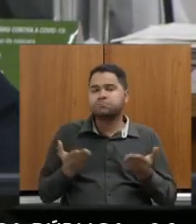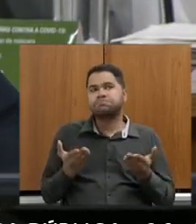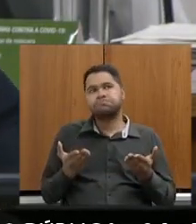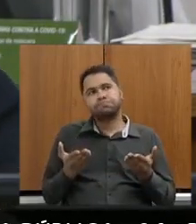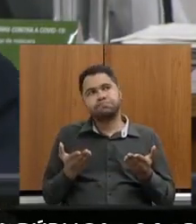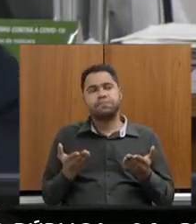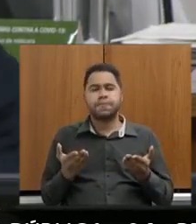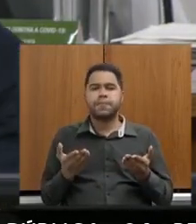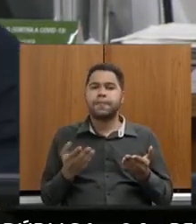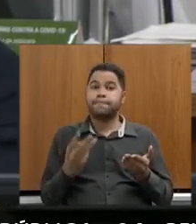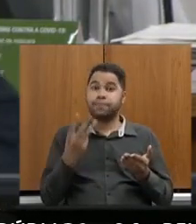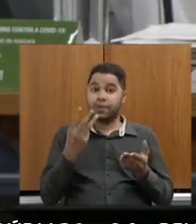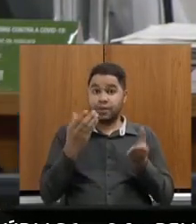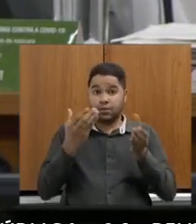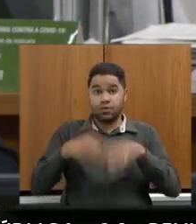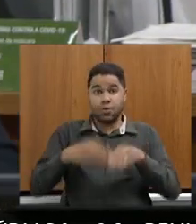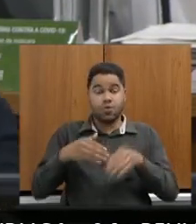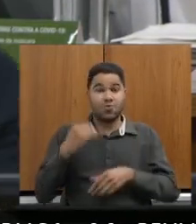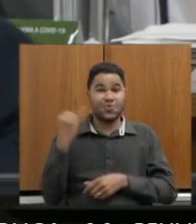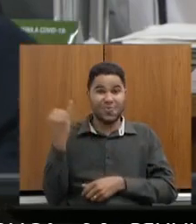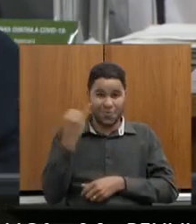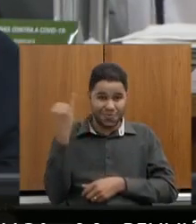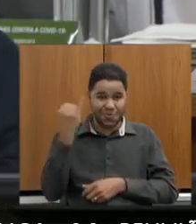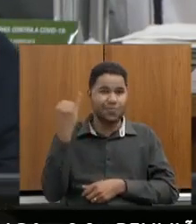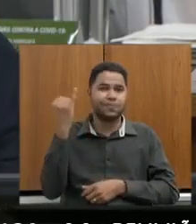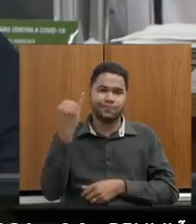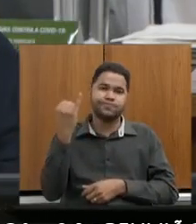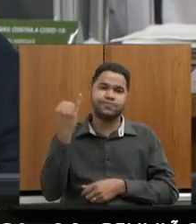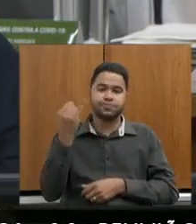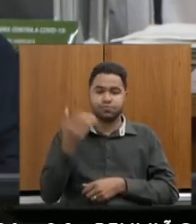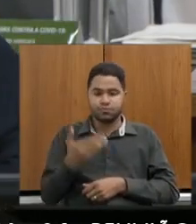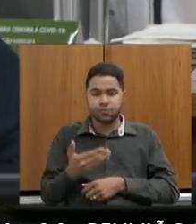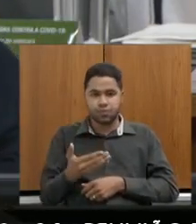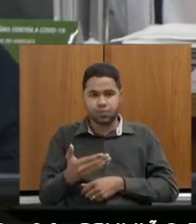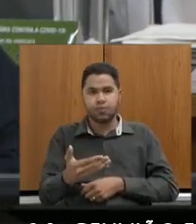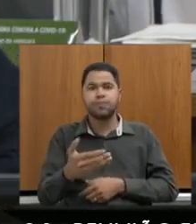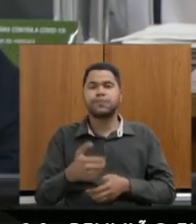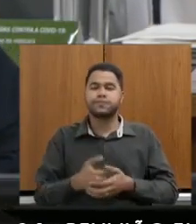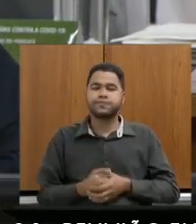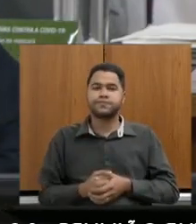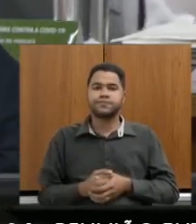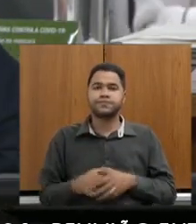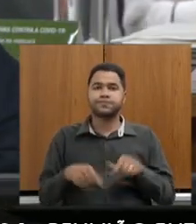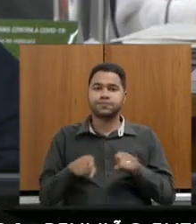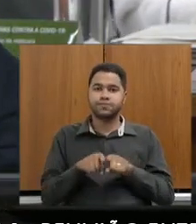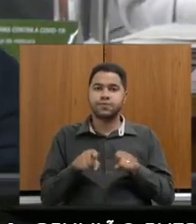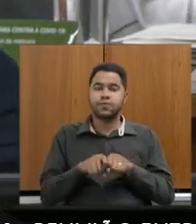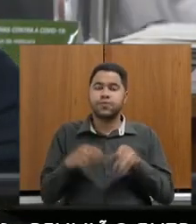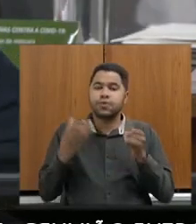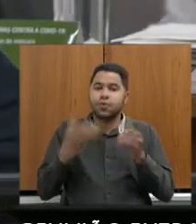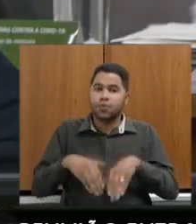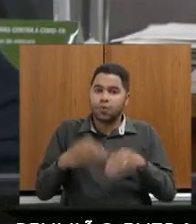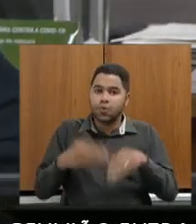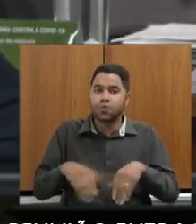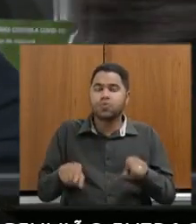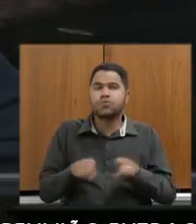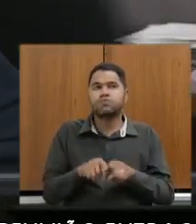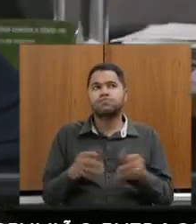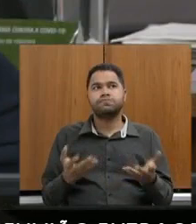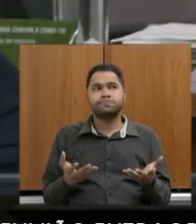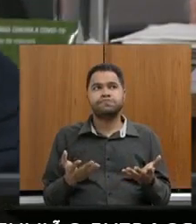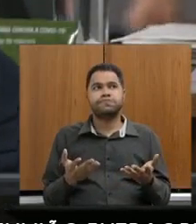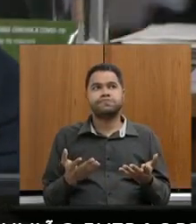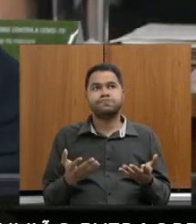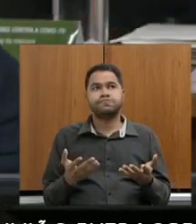basicamente três concursos importantíssimos que estão estão em andamento a gente tem um concurso que um concurso assim